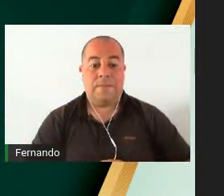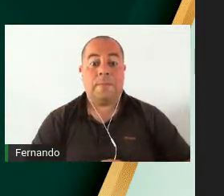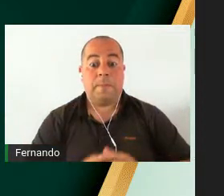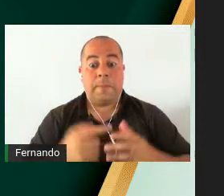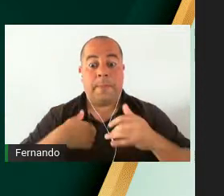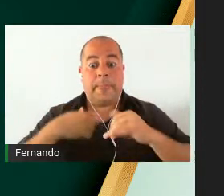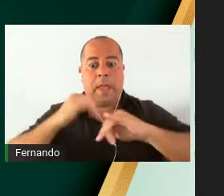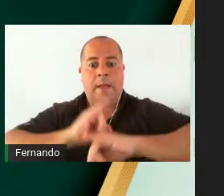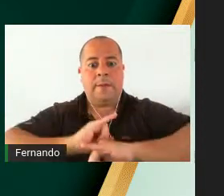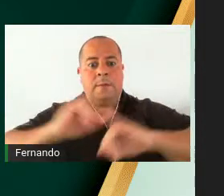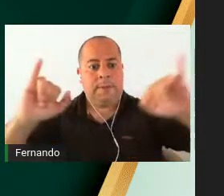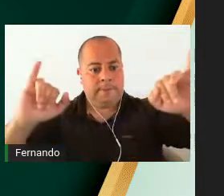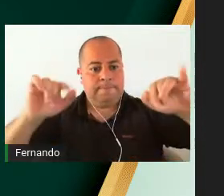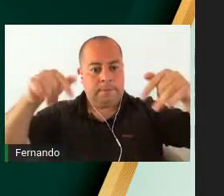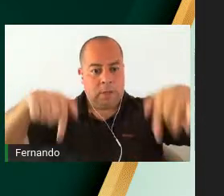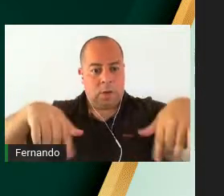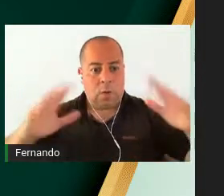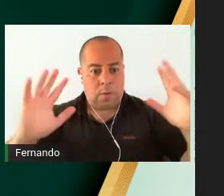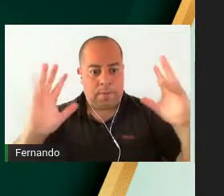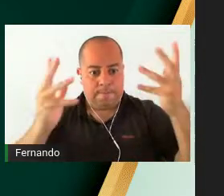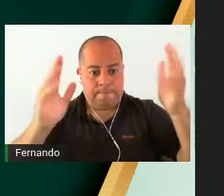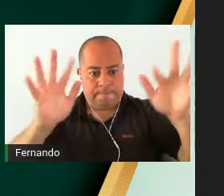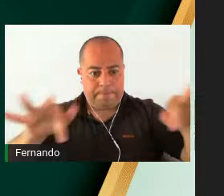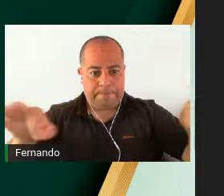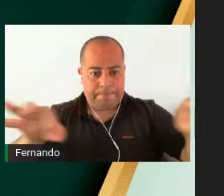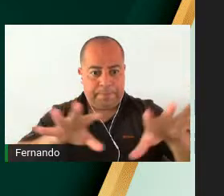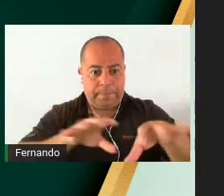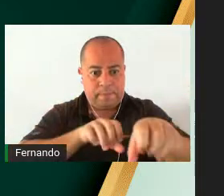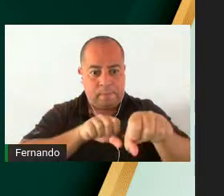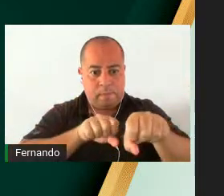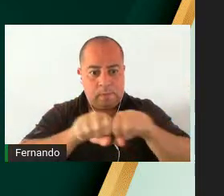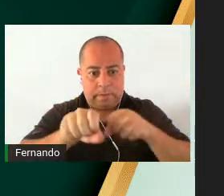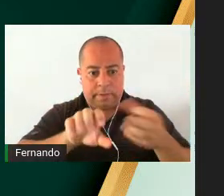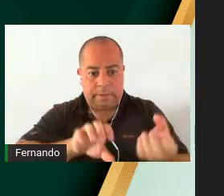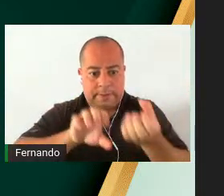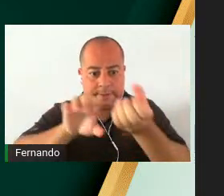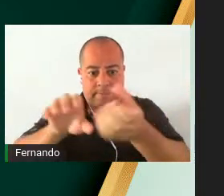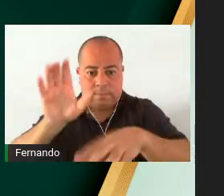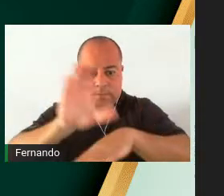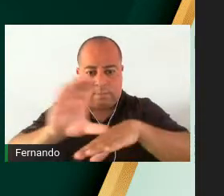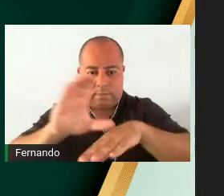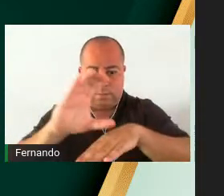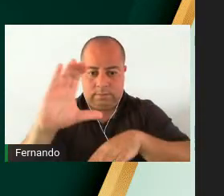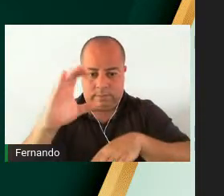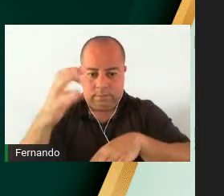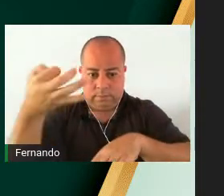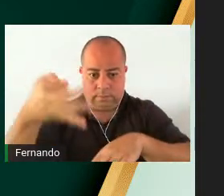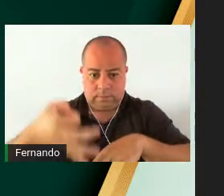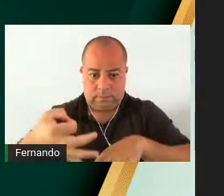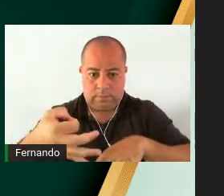Declaro encerrada essa solenidade de colação de grau virtual dos cursos de Ciências Exatas e